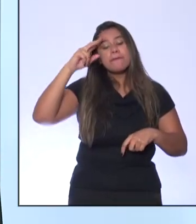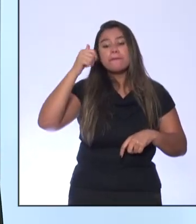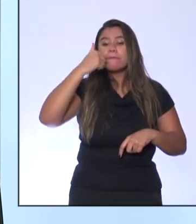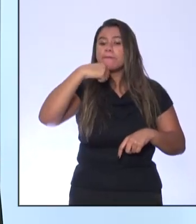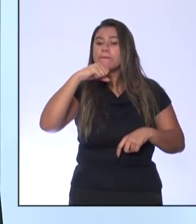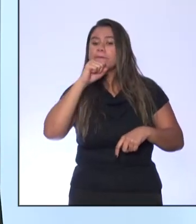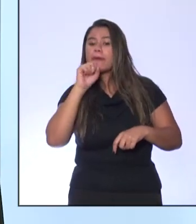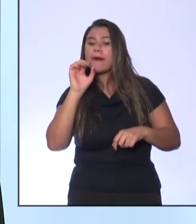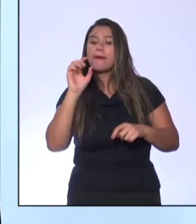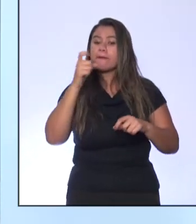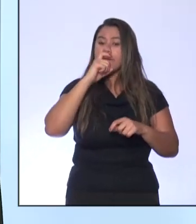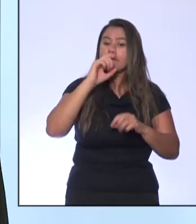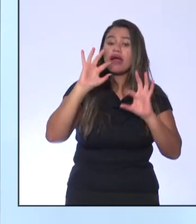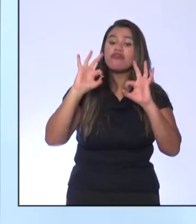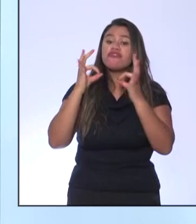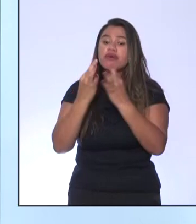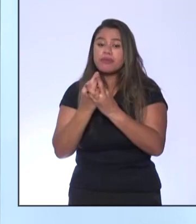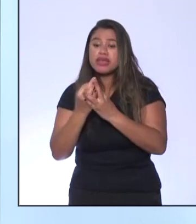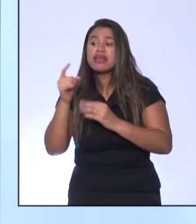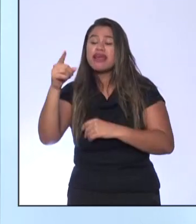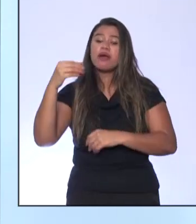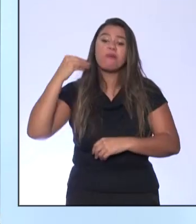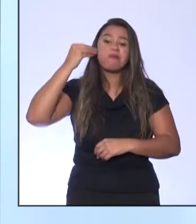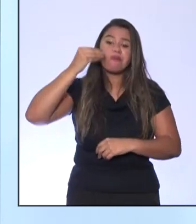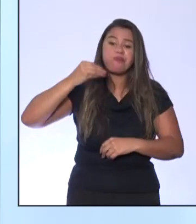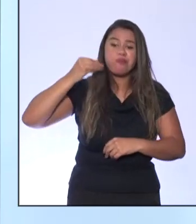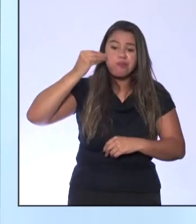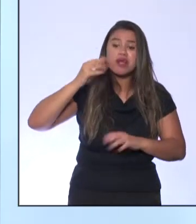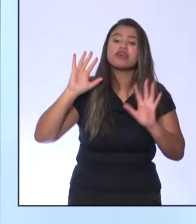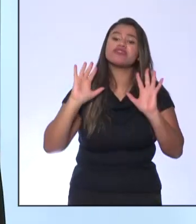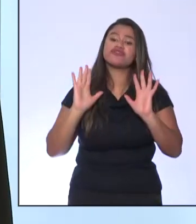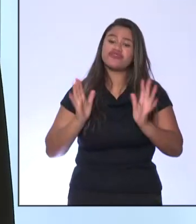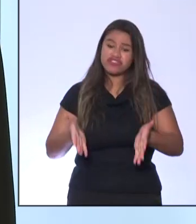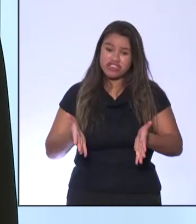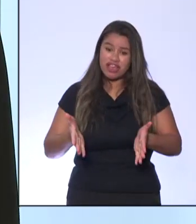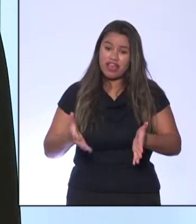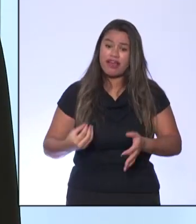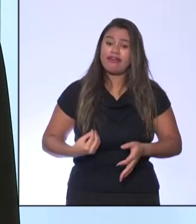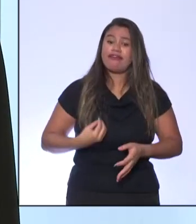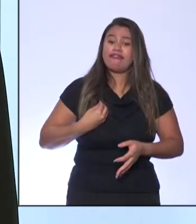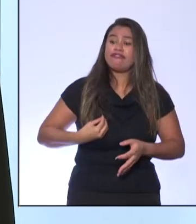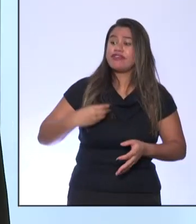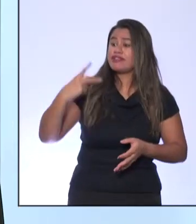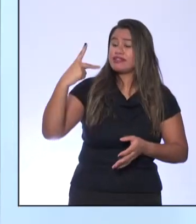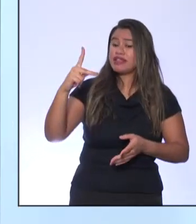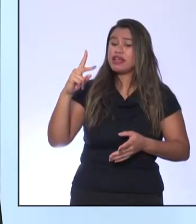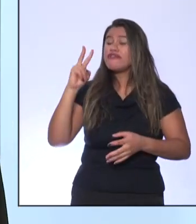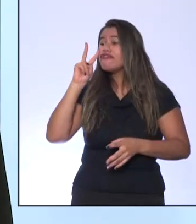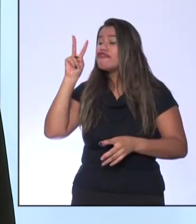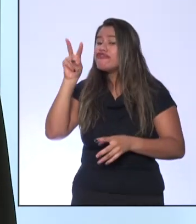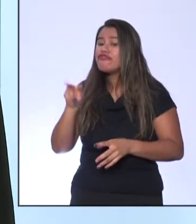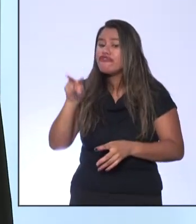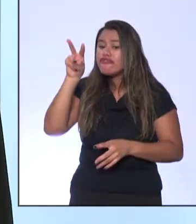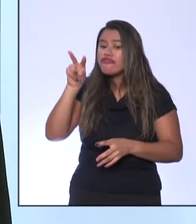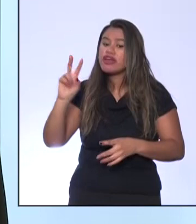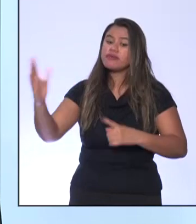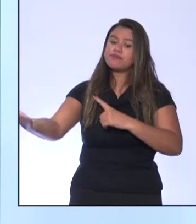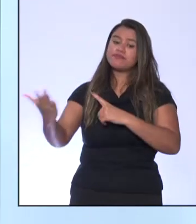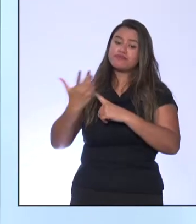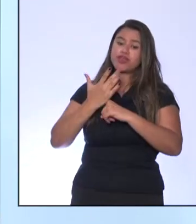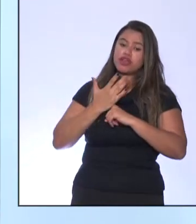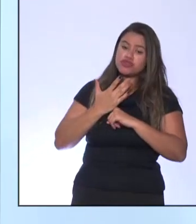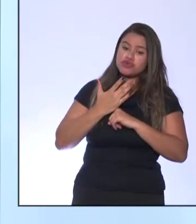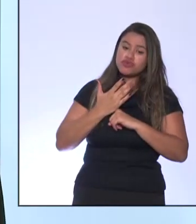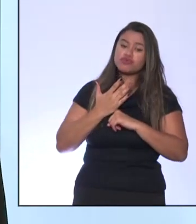uma experiência. E essas experiências podem nos auxiliar a superar as nossas